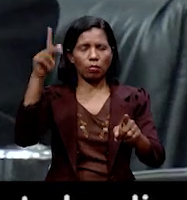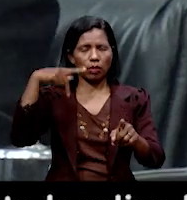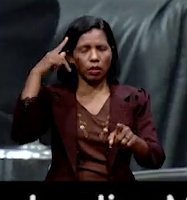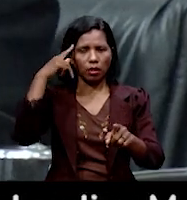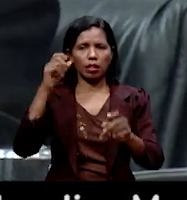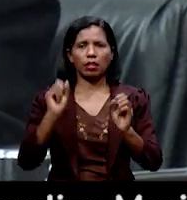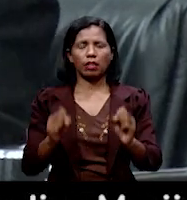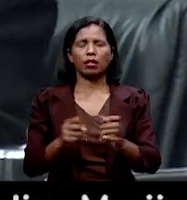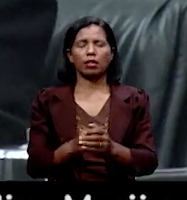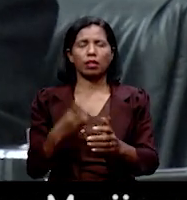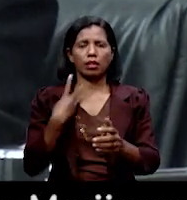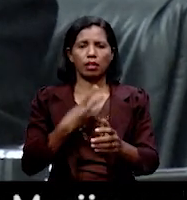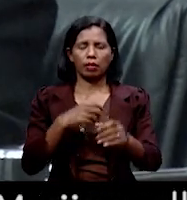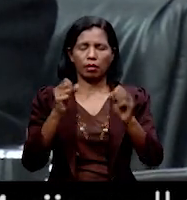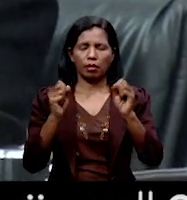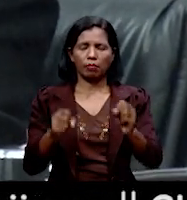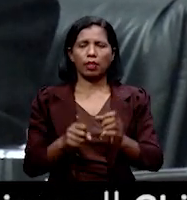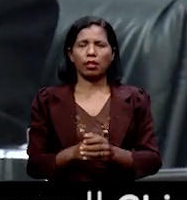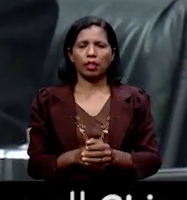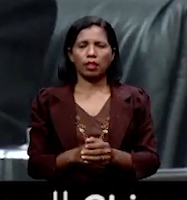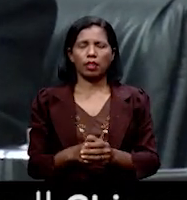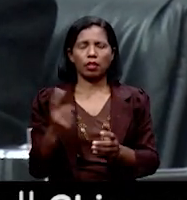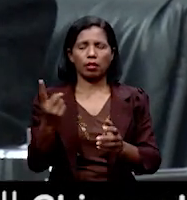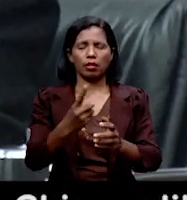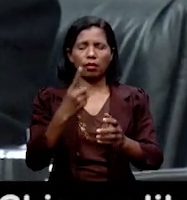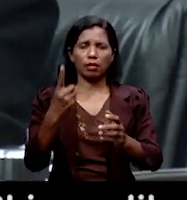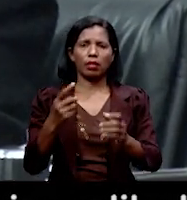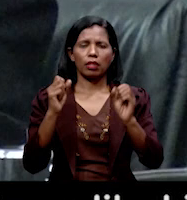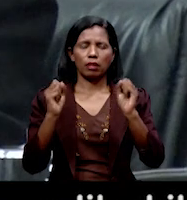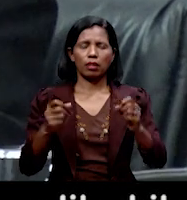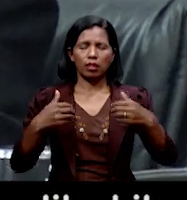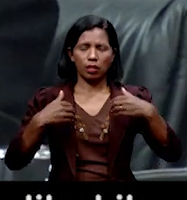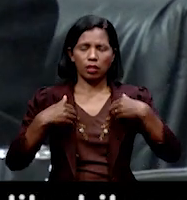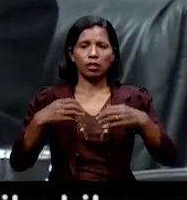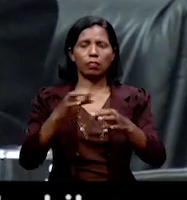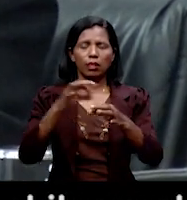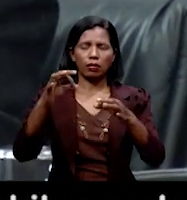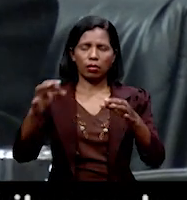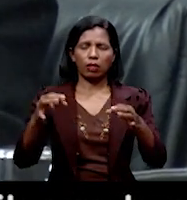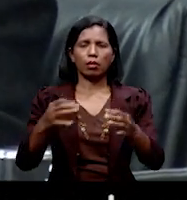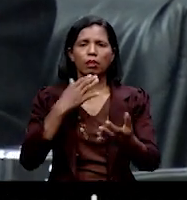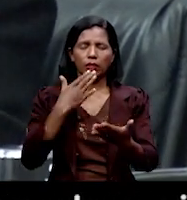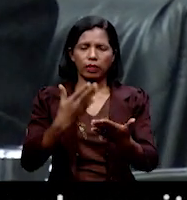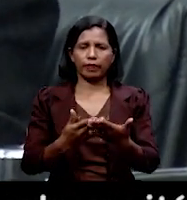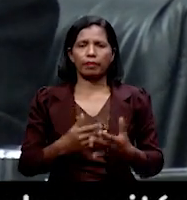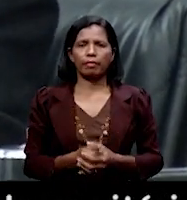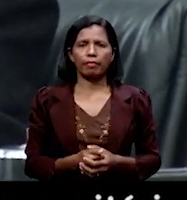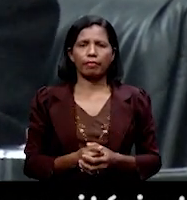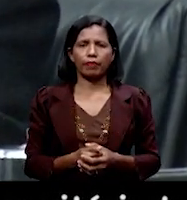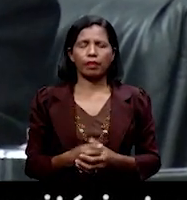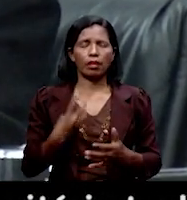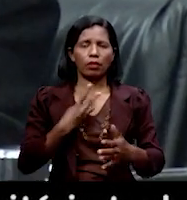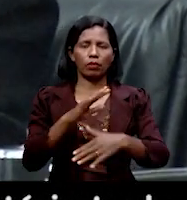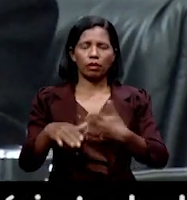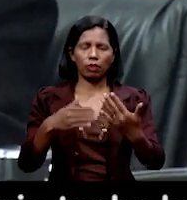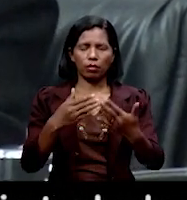das divergências, souberam manter em aberto um espírito construtivo, centrando nos superiores